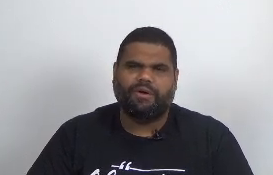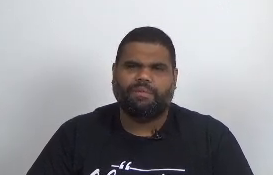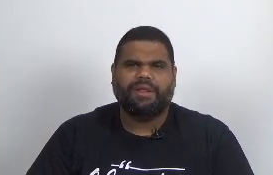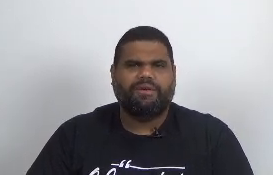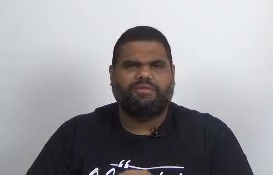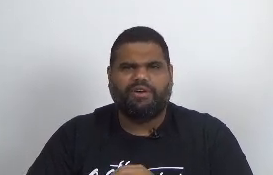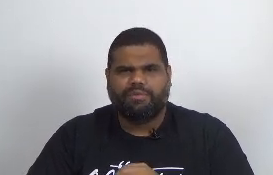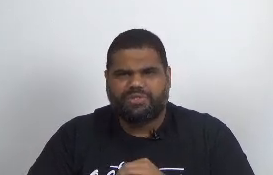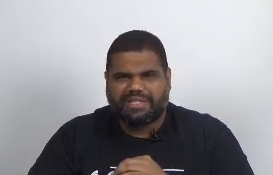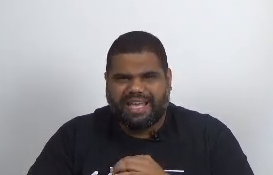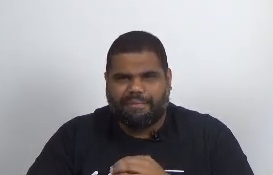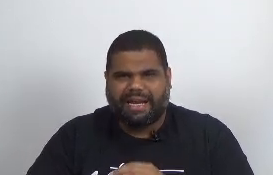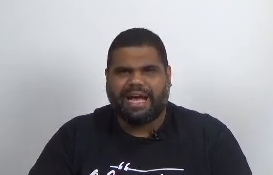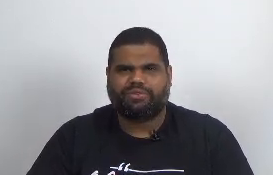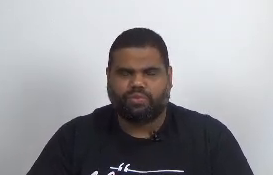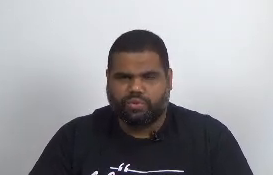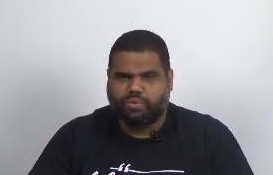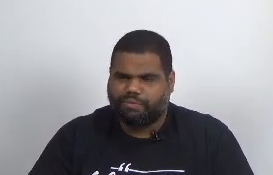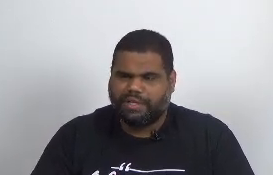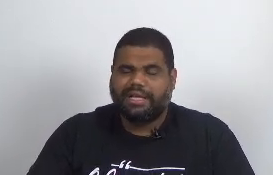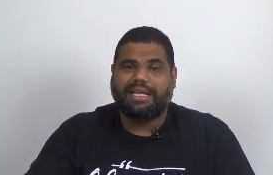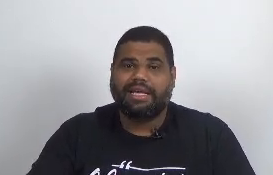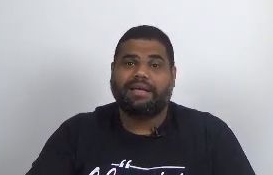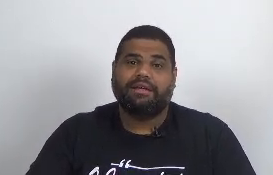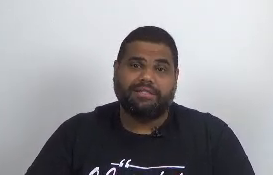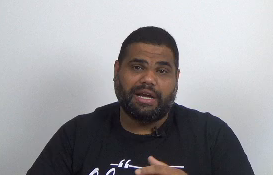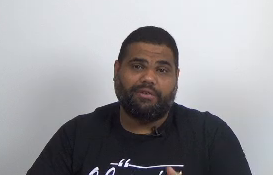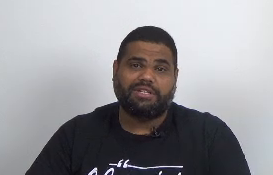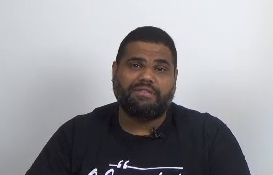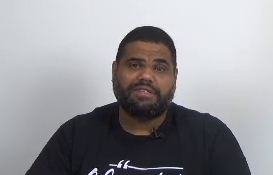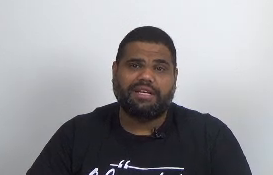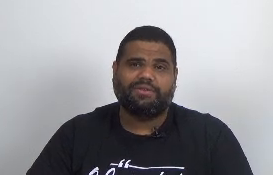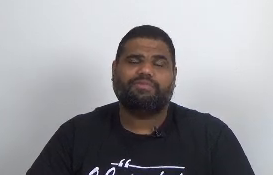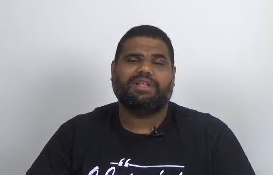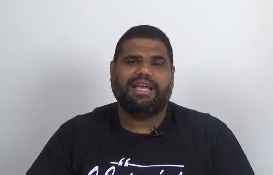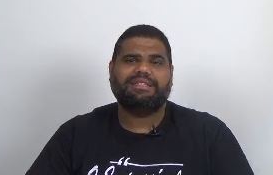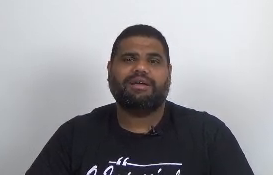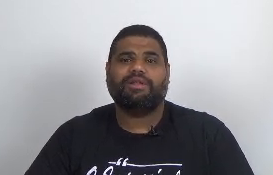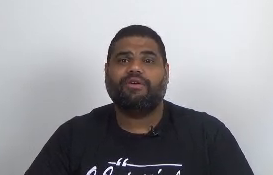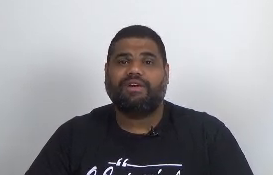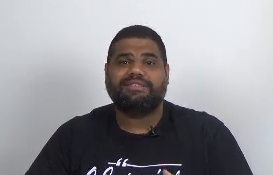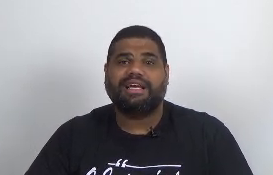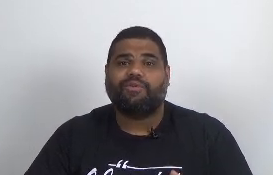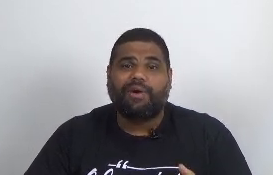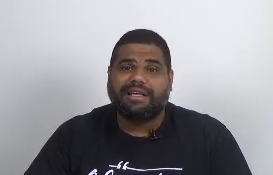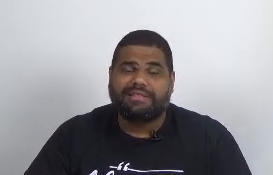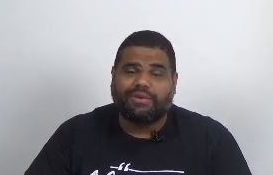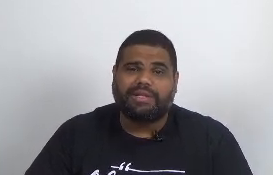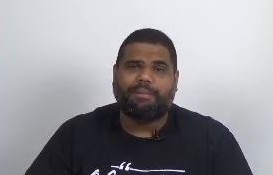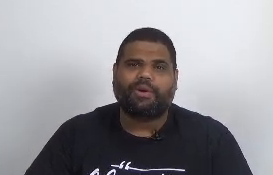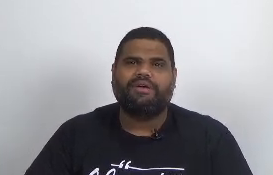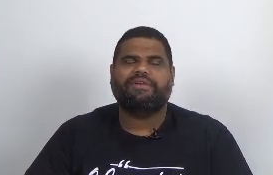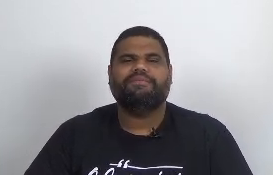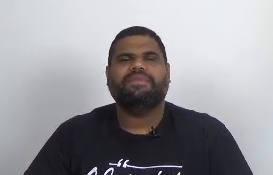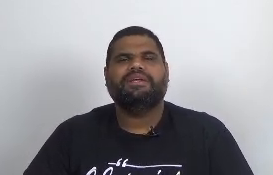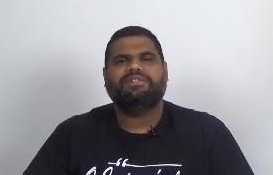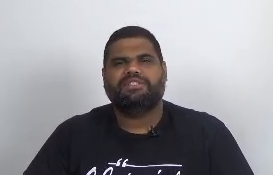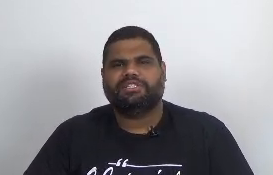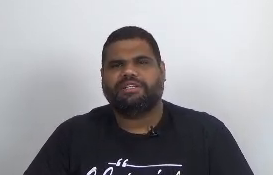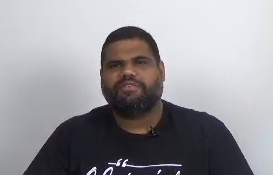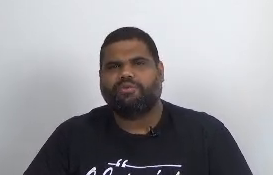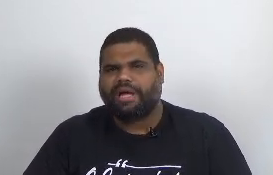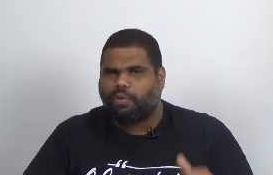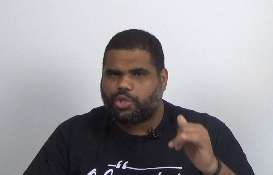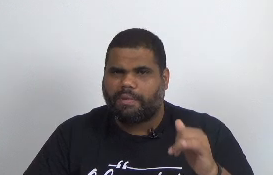esse aulão, vamos quebrar tudo. E já vou te avisando, esse aulão vai ser a correção da prova